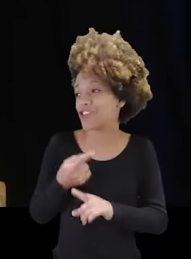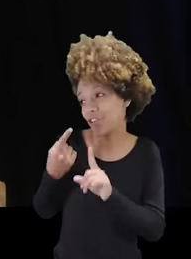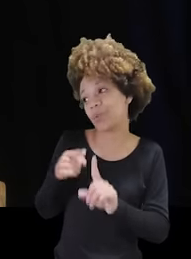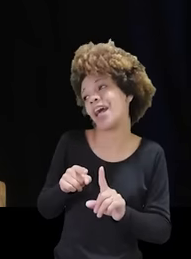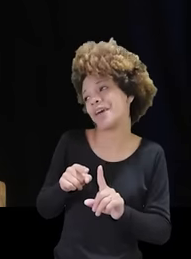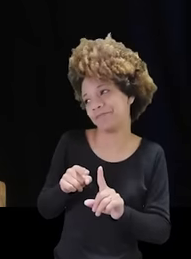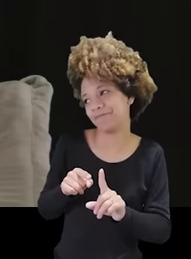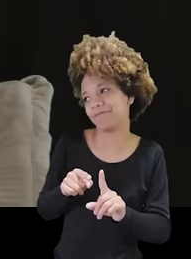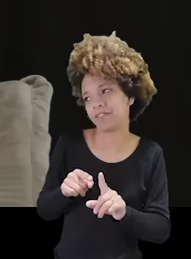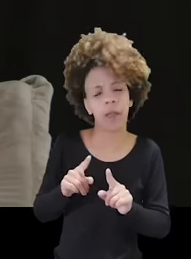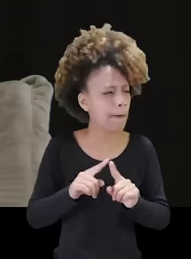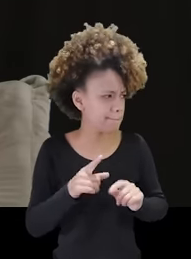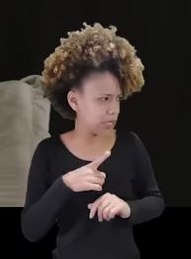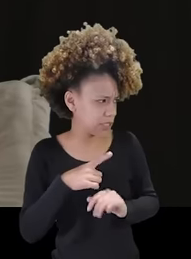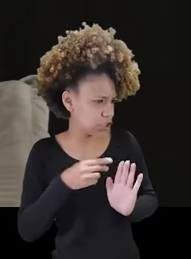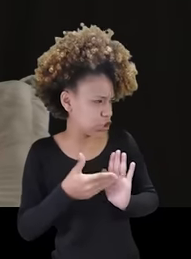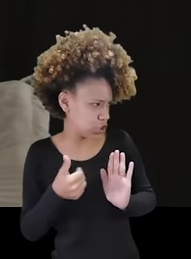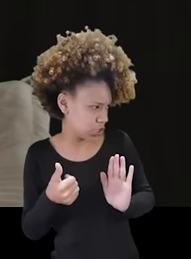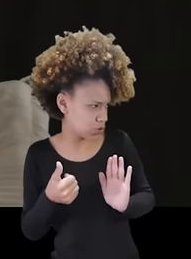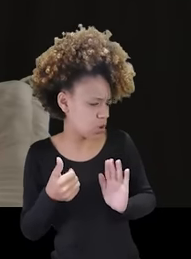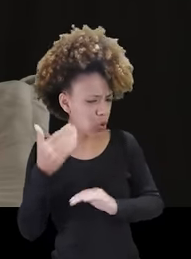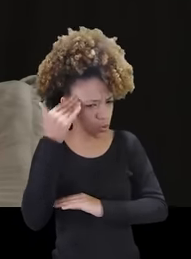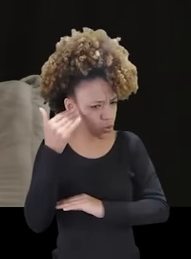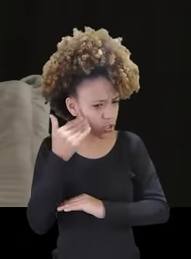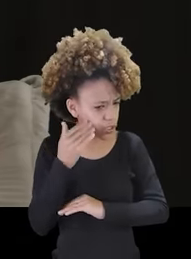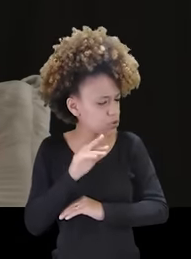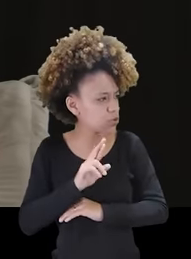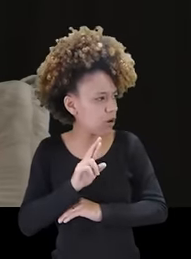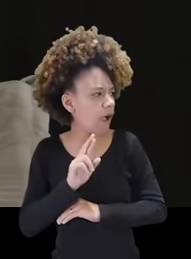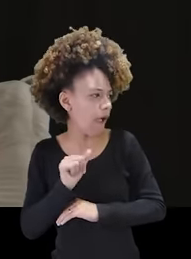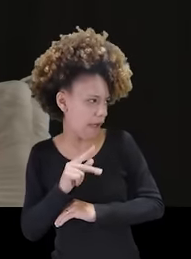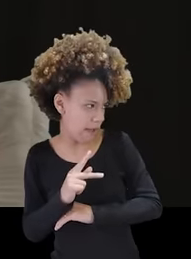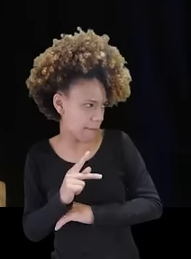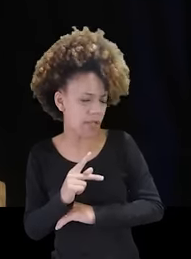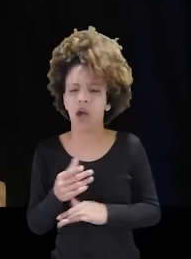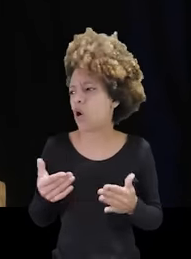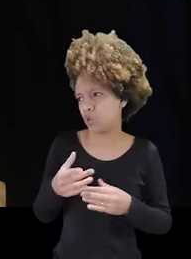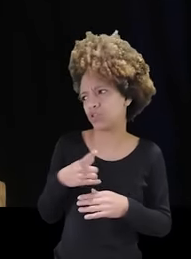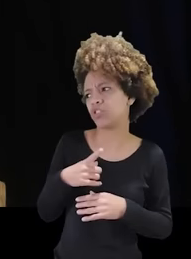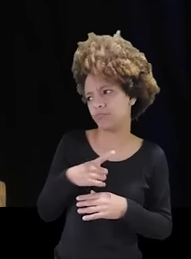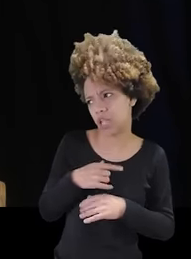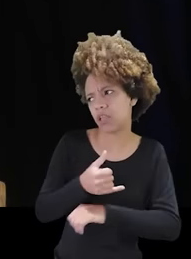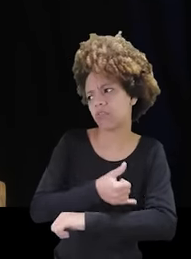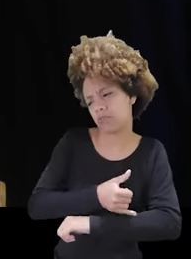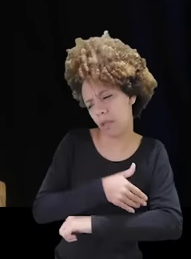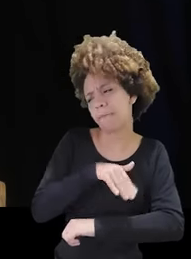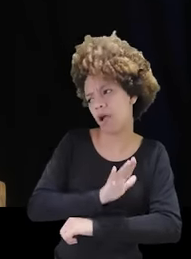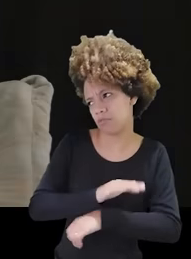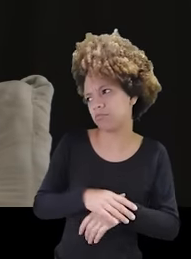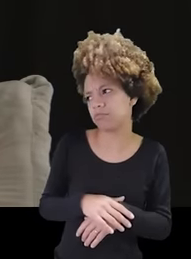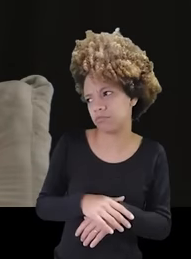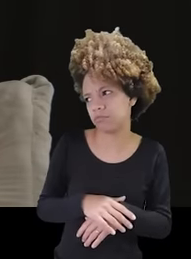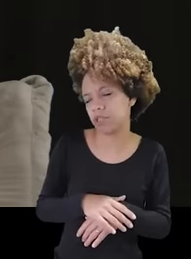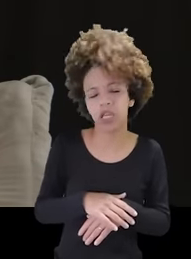é coisa de mas sei mas tirando os coreanos do Rap tem hoje em dia tem uma fica mais tatuada assim